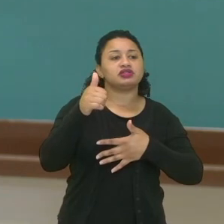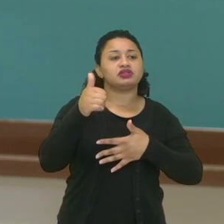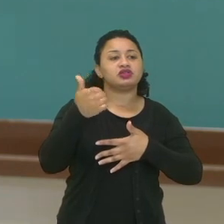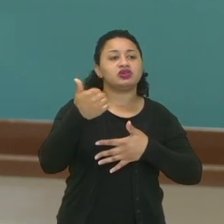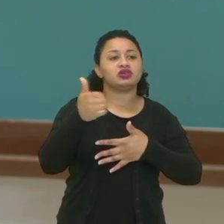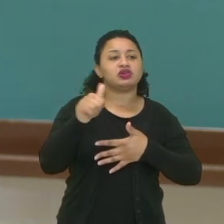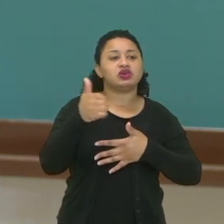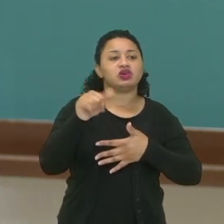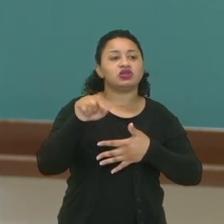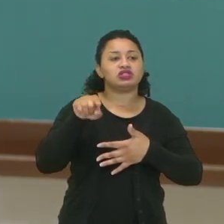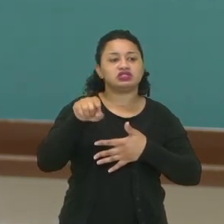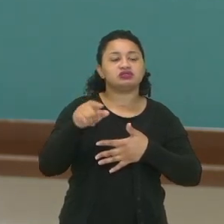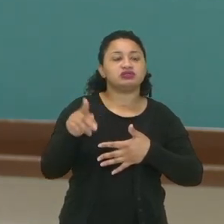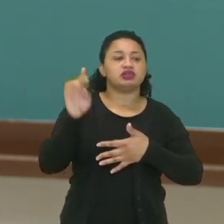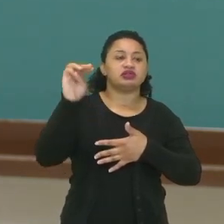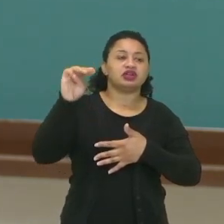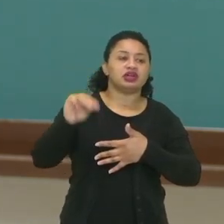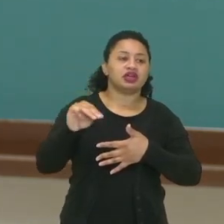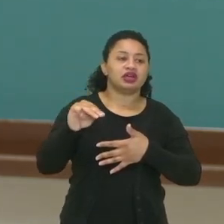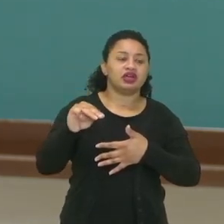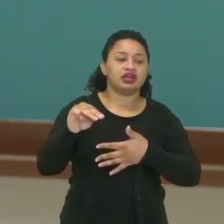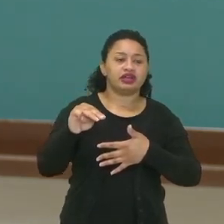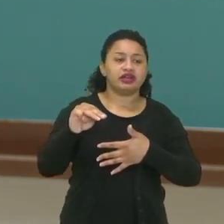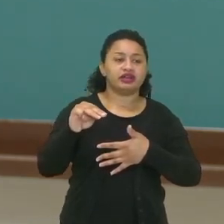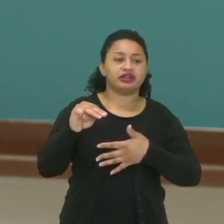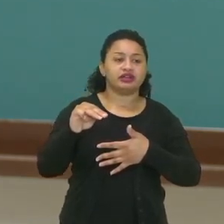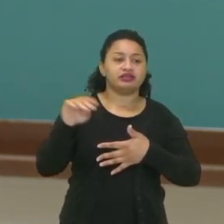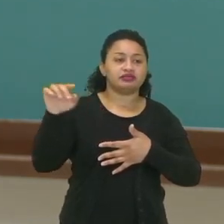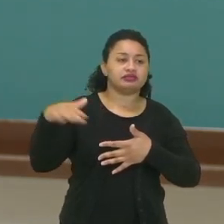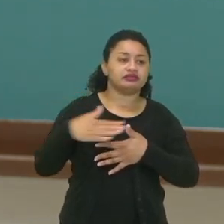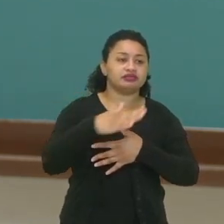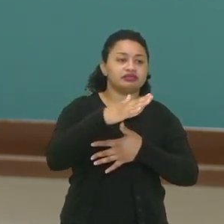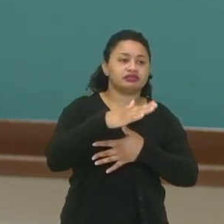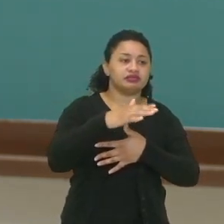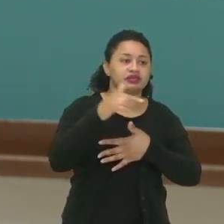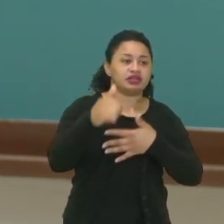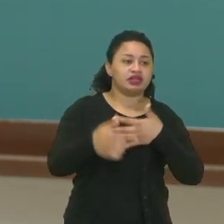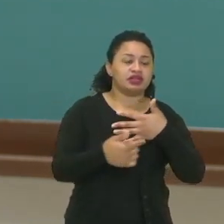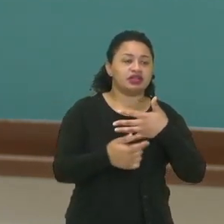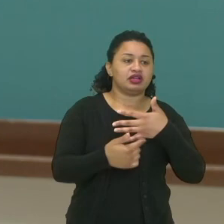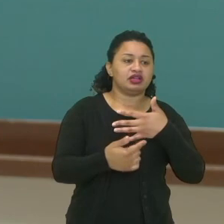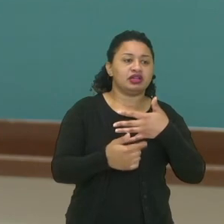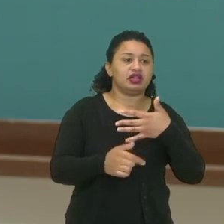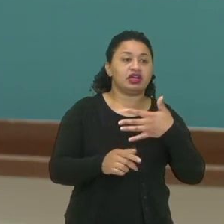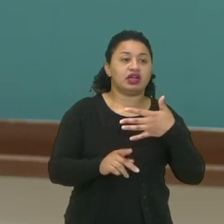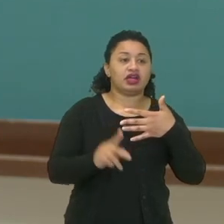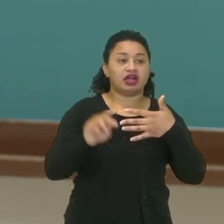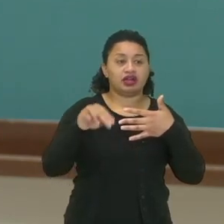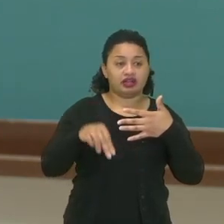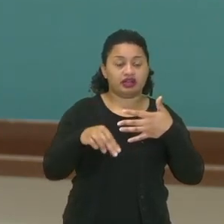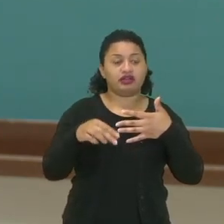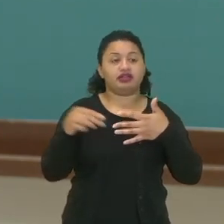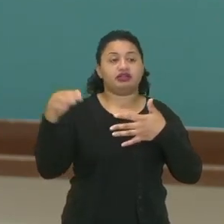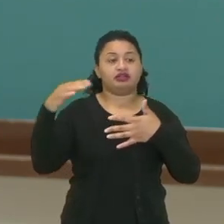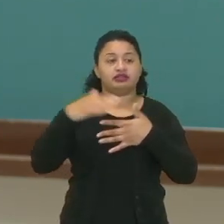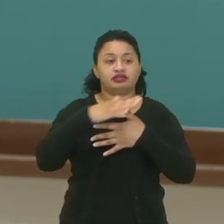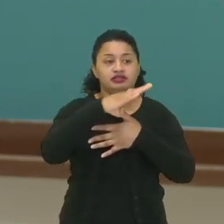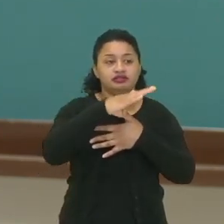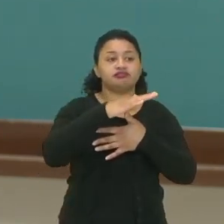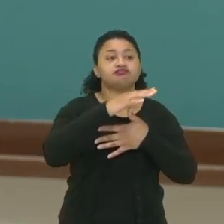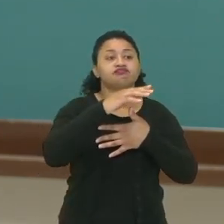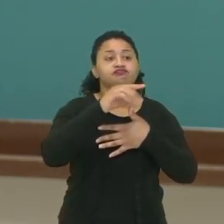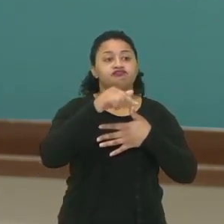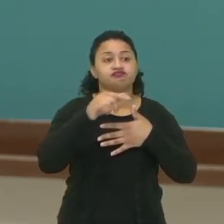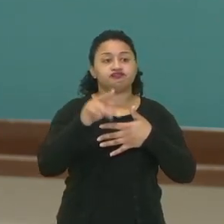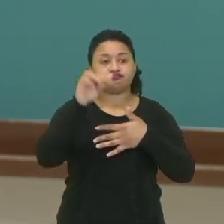11 mil quilômetros, né, nessa região. Se eu falei em quilômetros quadrados aqui, me desculpem, né? Quilômetros, né, lineares,